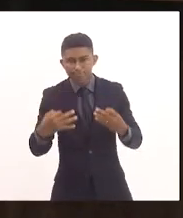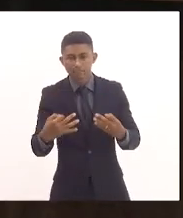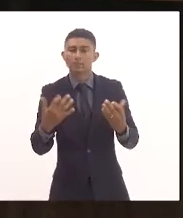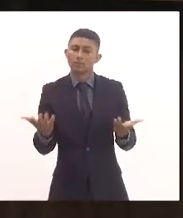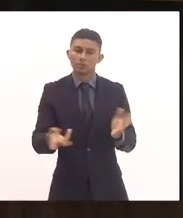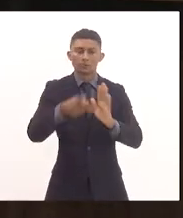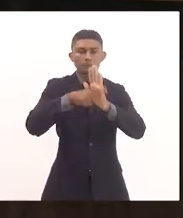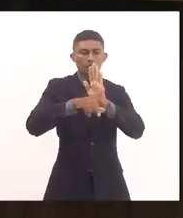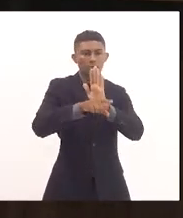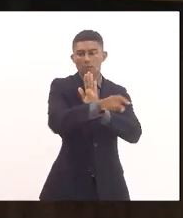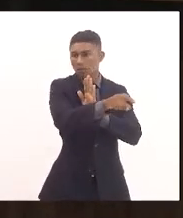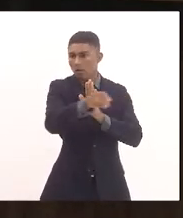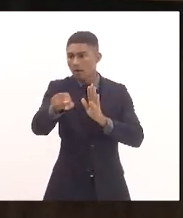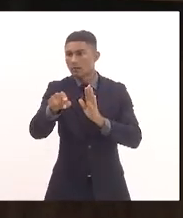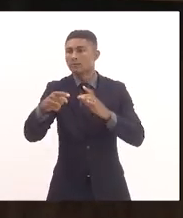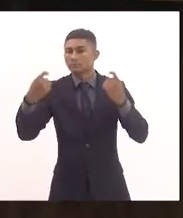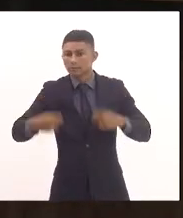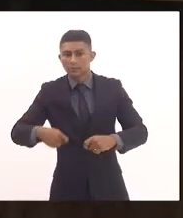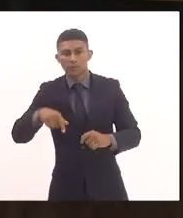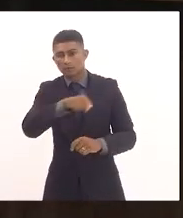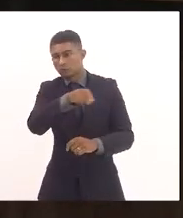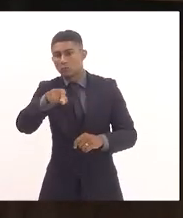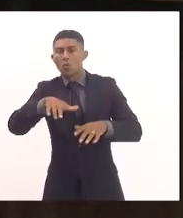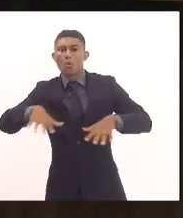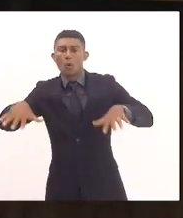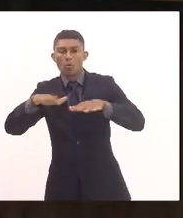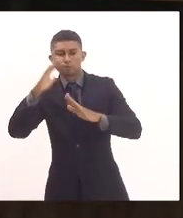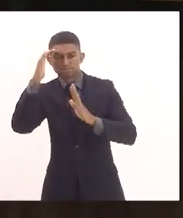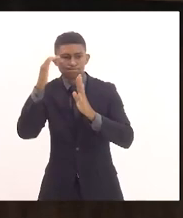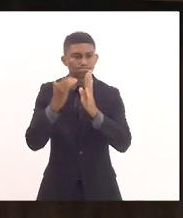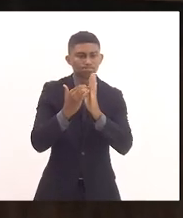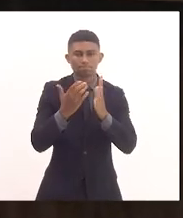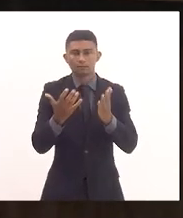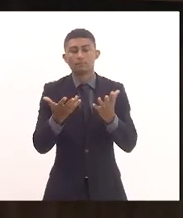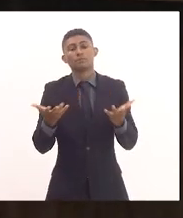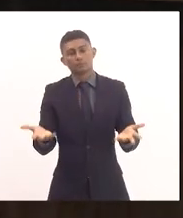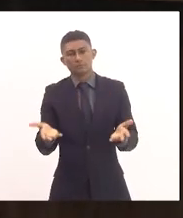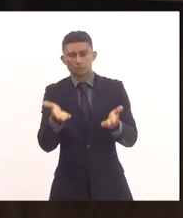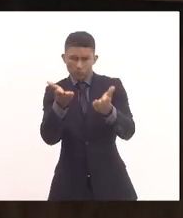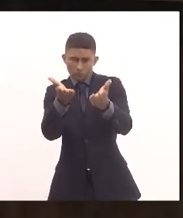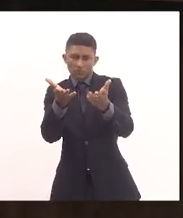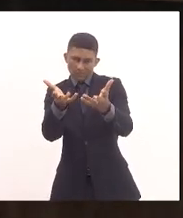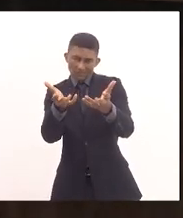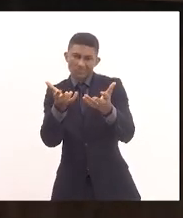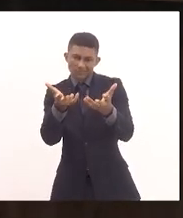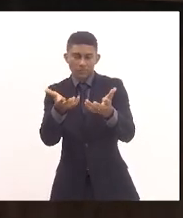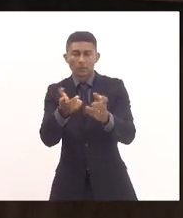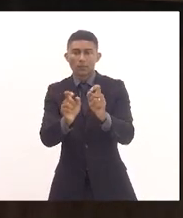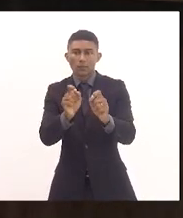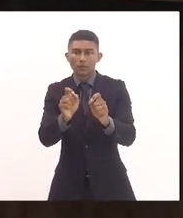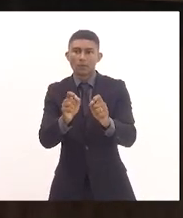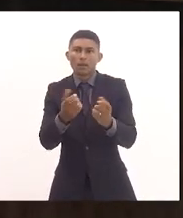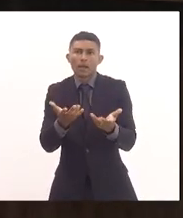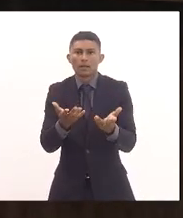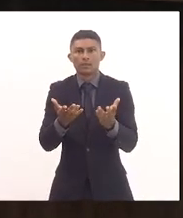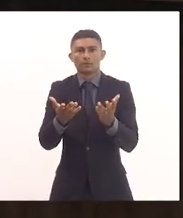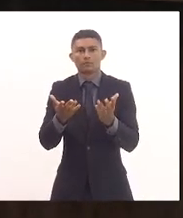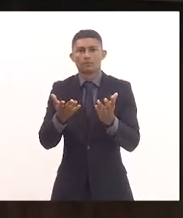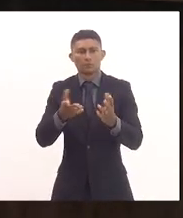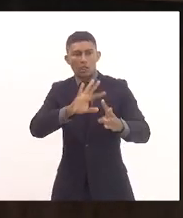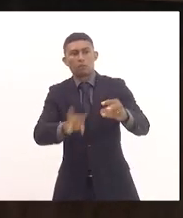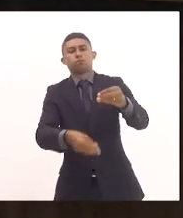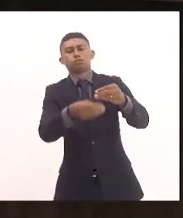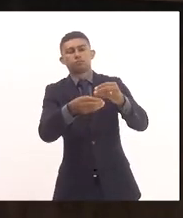sejam efetivamente contemplados. Então, Vossa Excelência pretende não incluí-los, mas